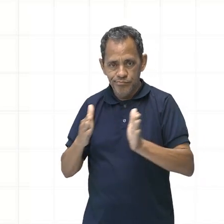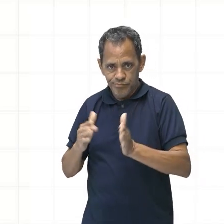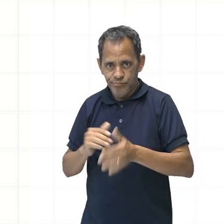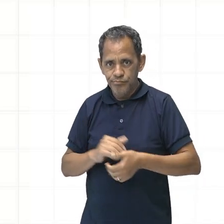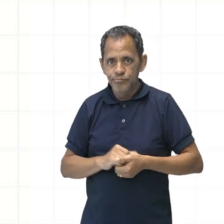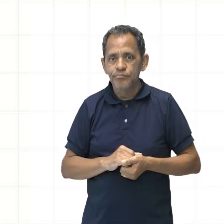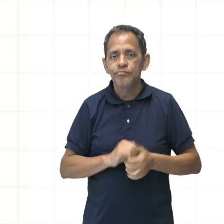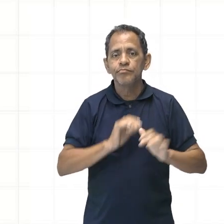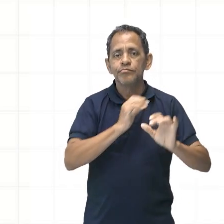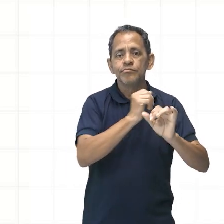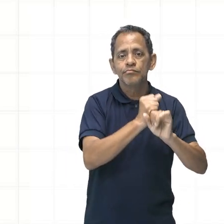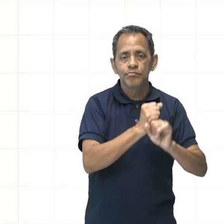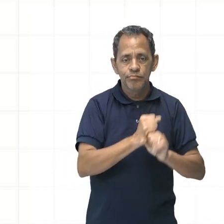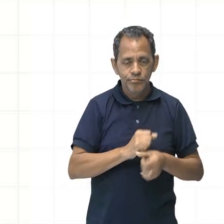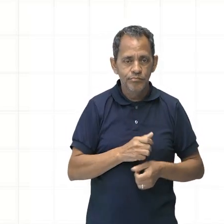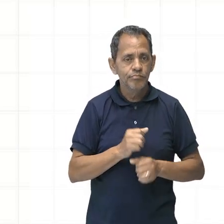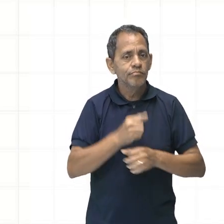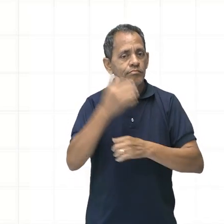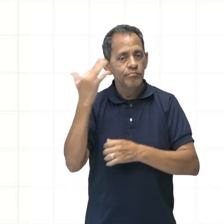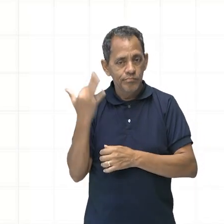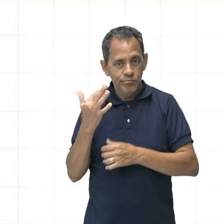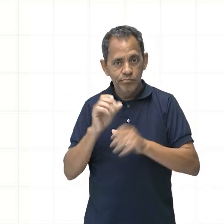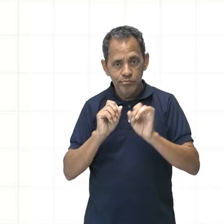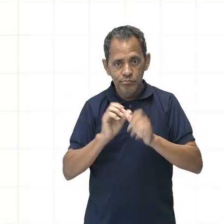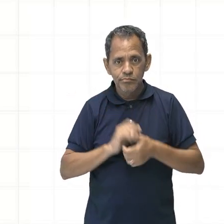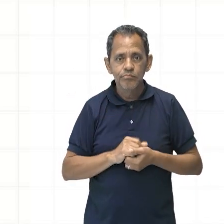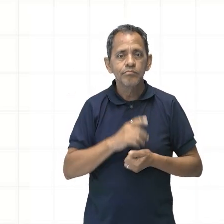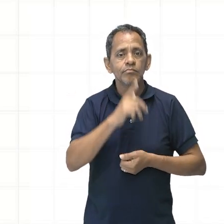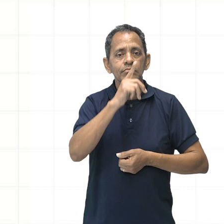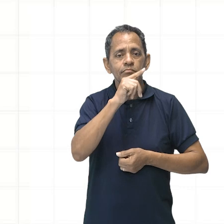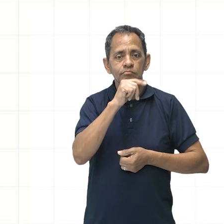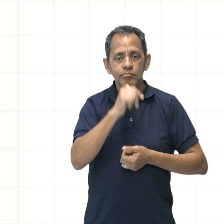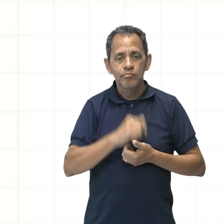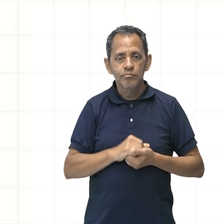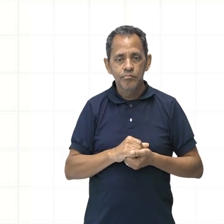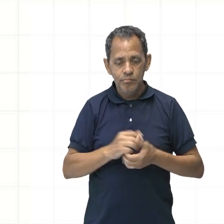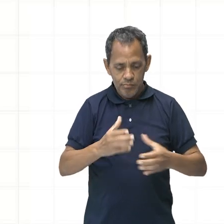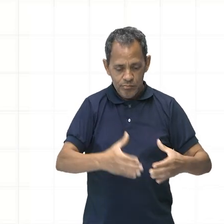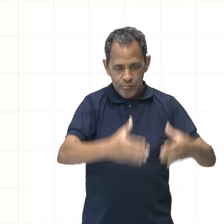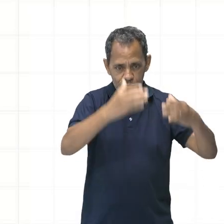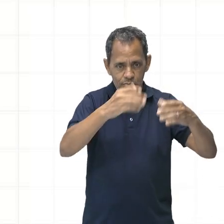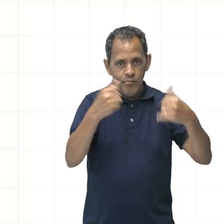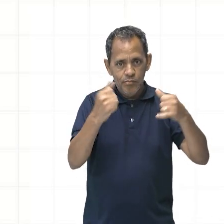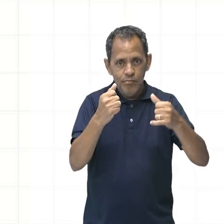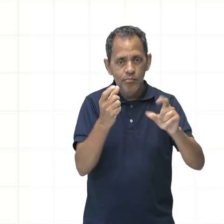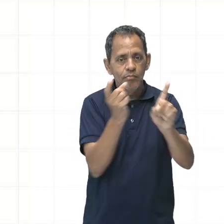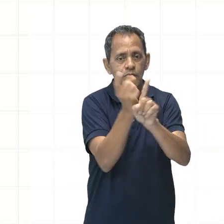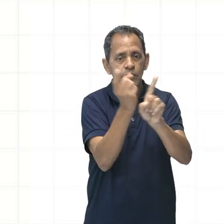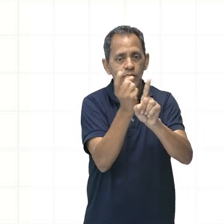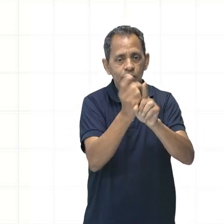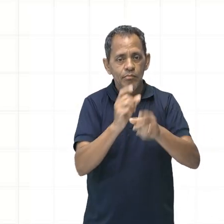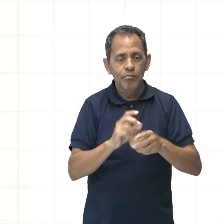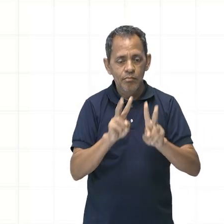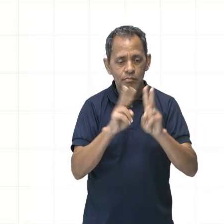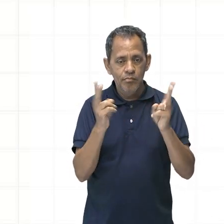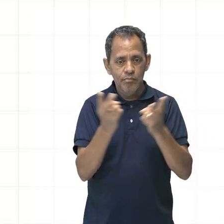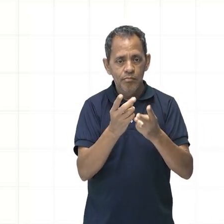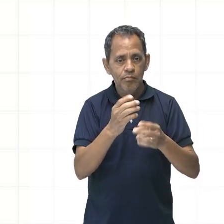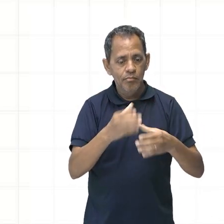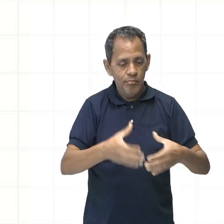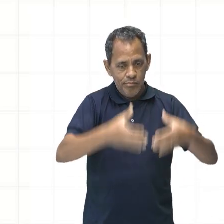Para calcular a quantidade de água disponível no tanque, primeiro precisamos encontrar o volume do cilindro, que é dado pela